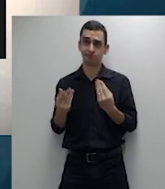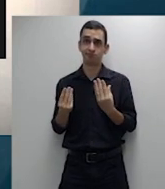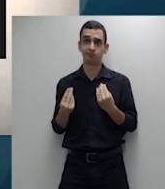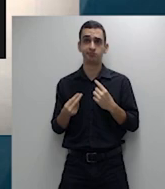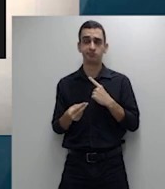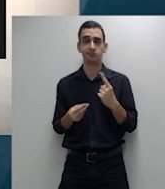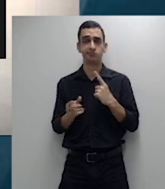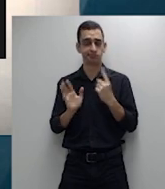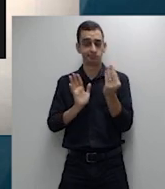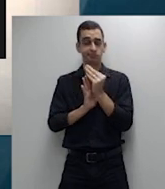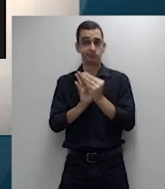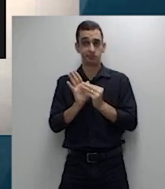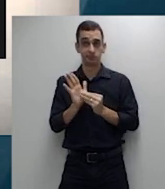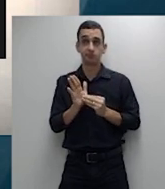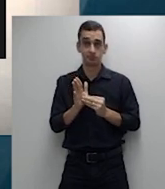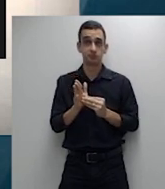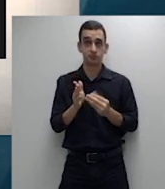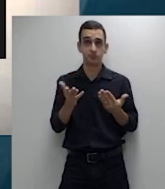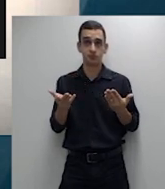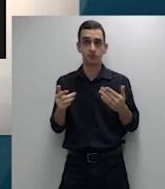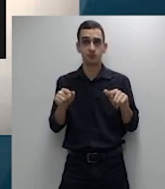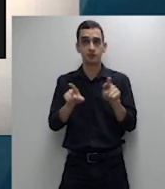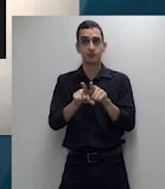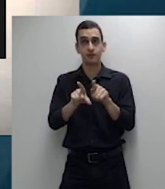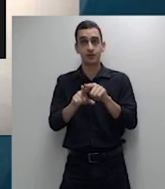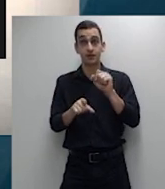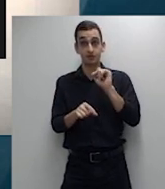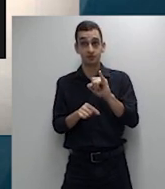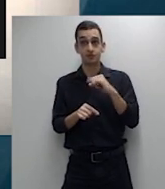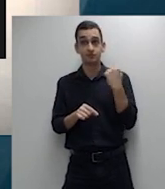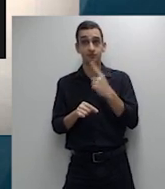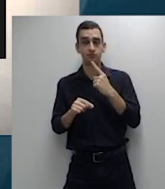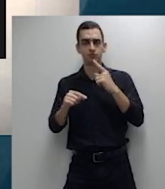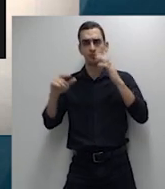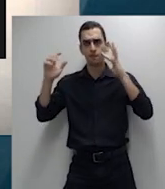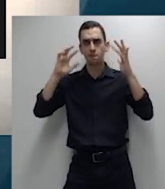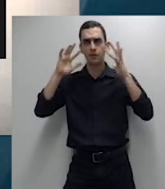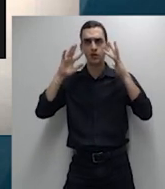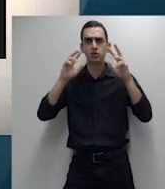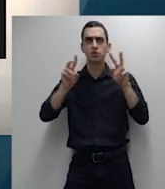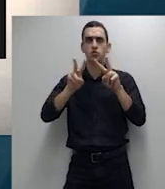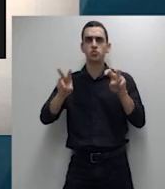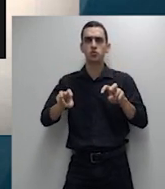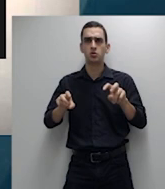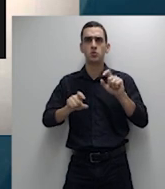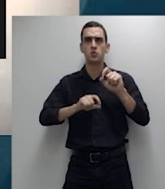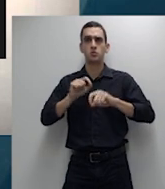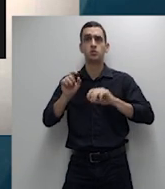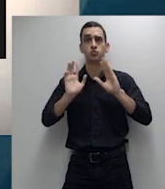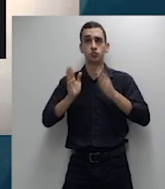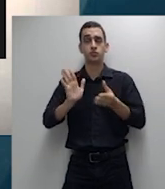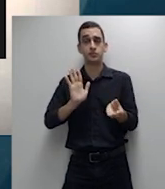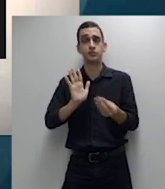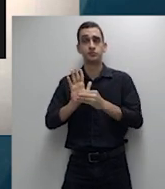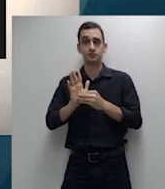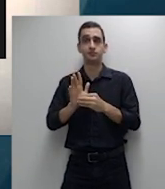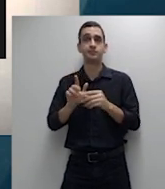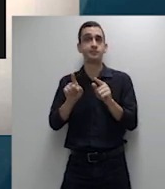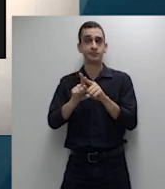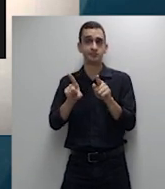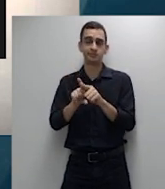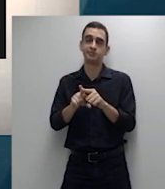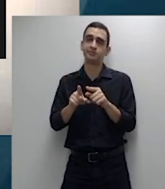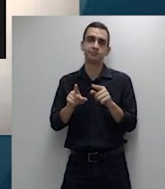especialmente que a gente pára para pensar e vir buscar que são orçamentário drama que